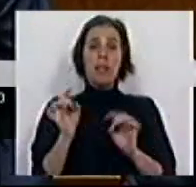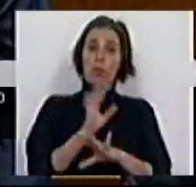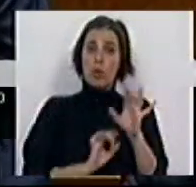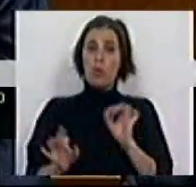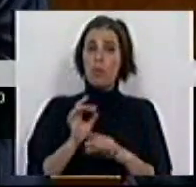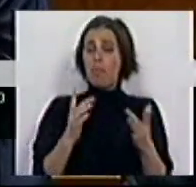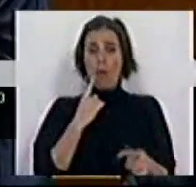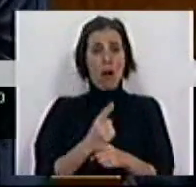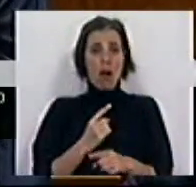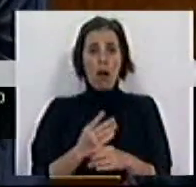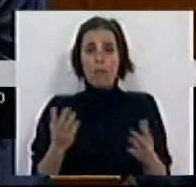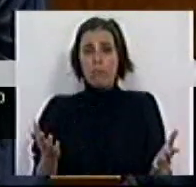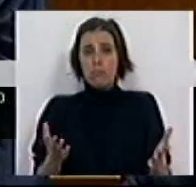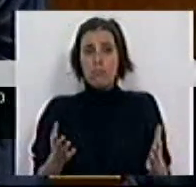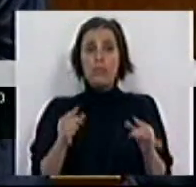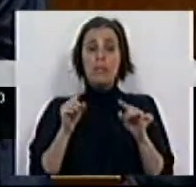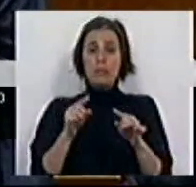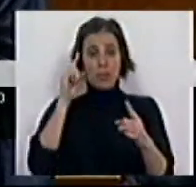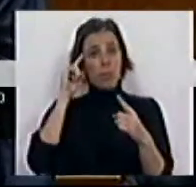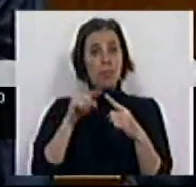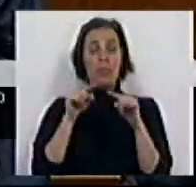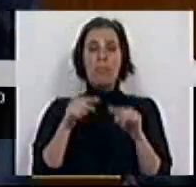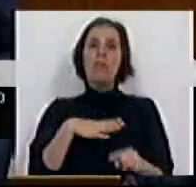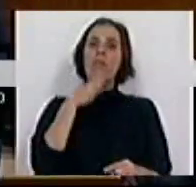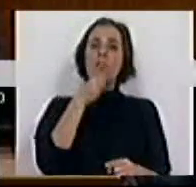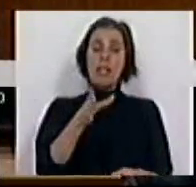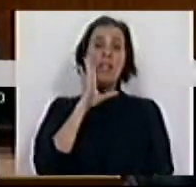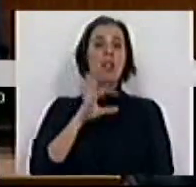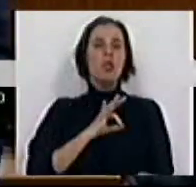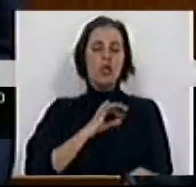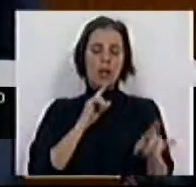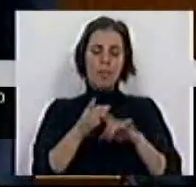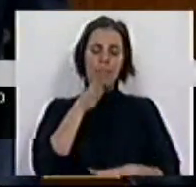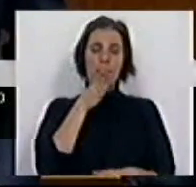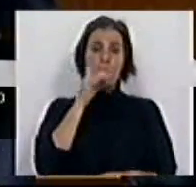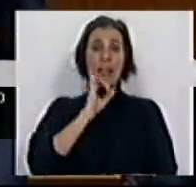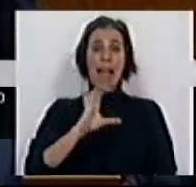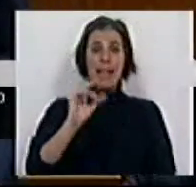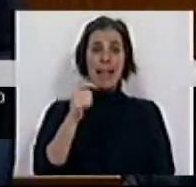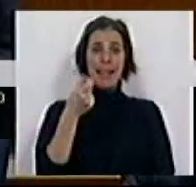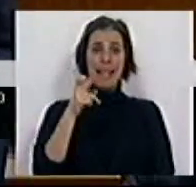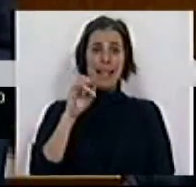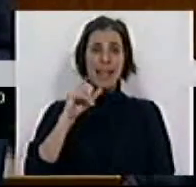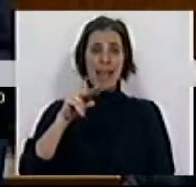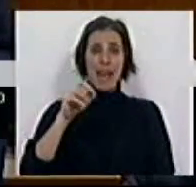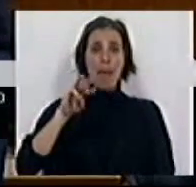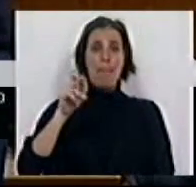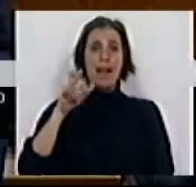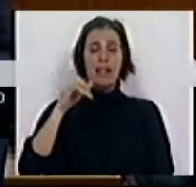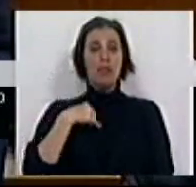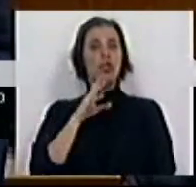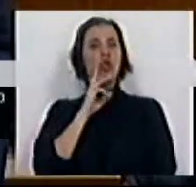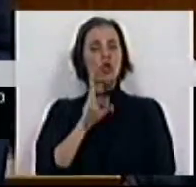europeu e, a esse propósito, vou dizer à Sra. Deputada Catarina Martins que creio